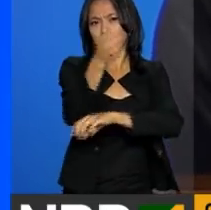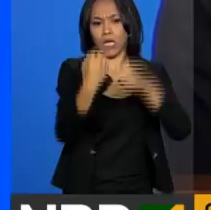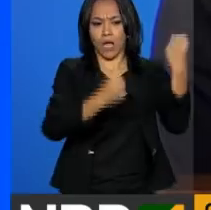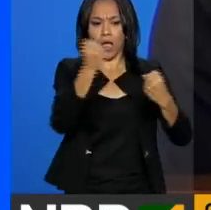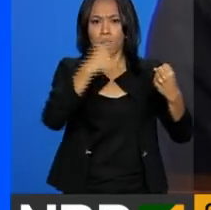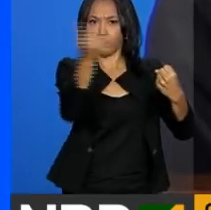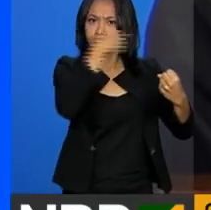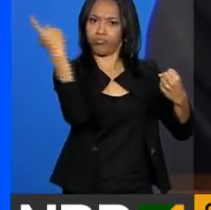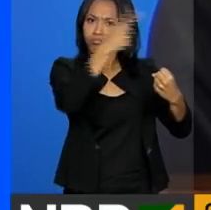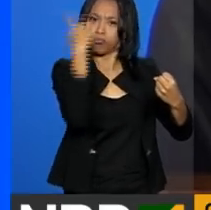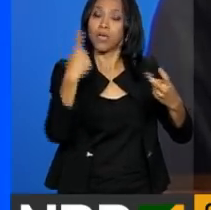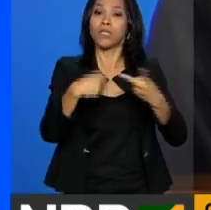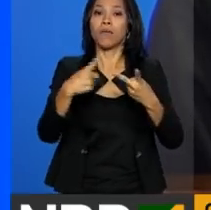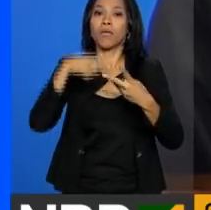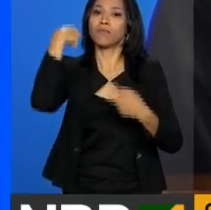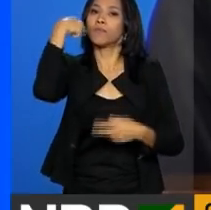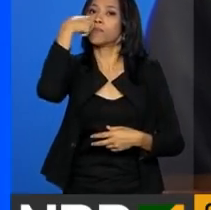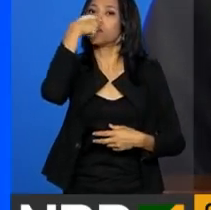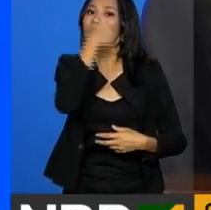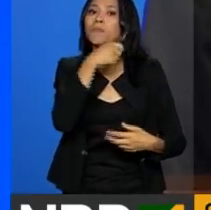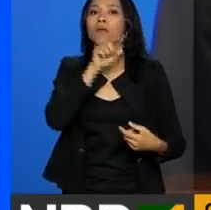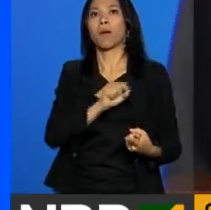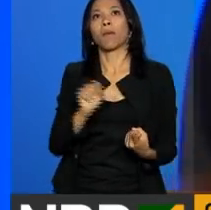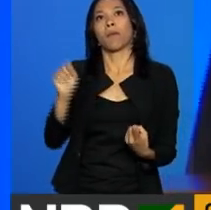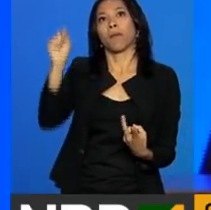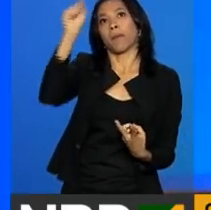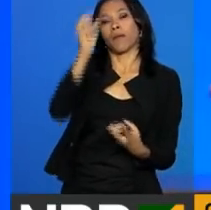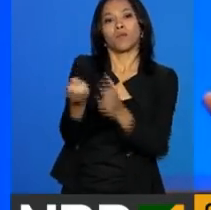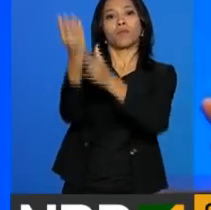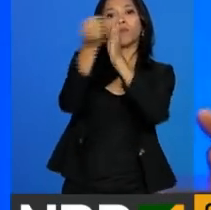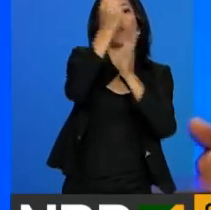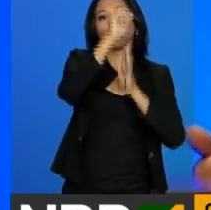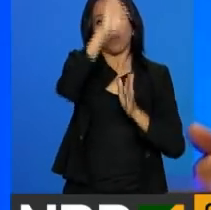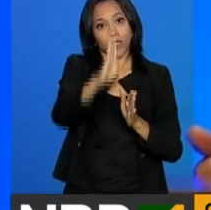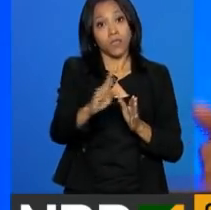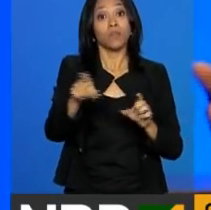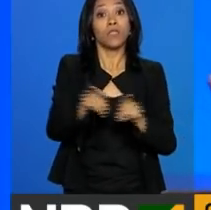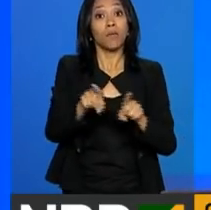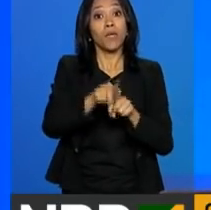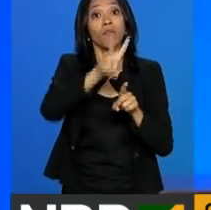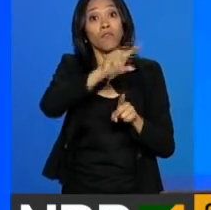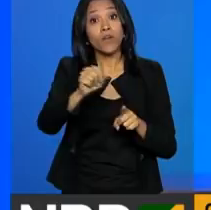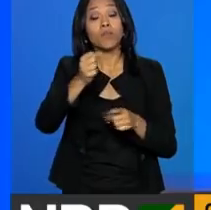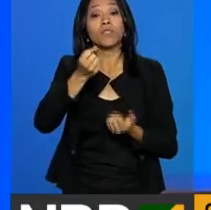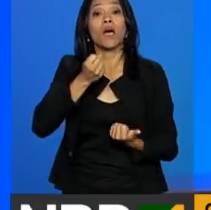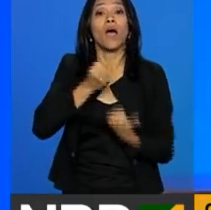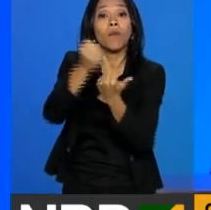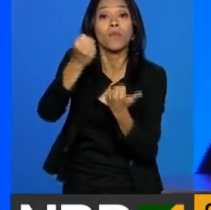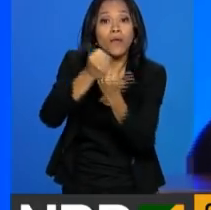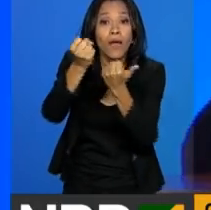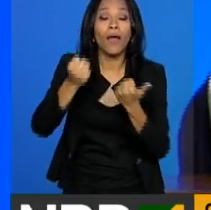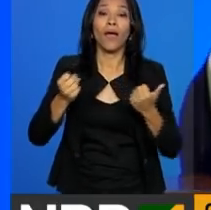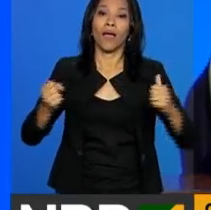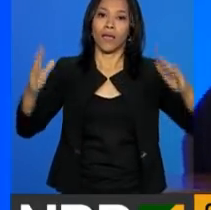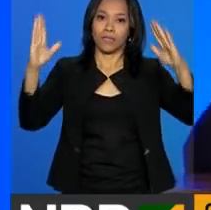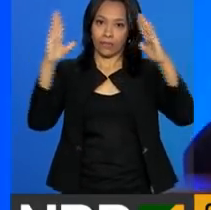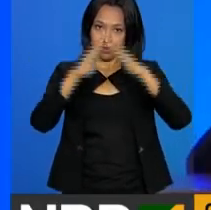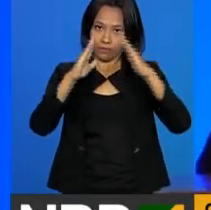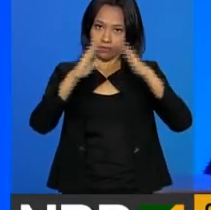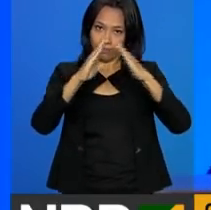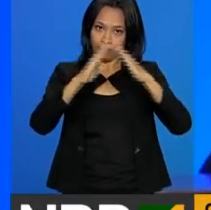agora estamos distribuindo para todo o brasil como vamos também patrocinar as santas casas abrindo aumentando o chamado